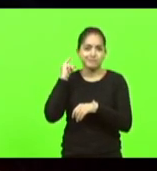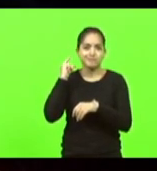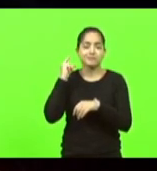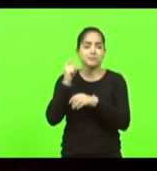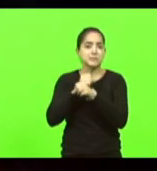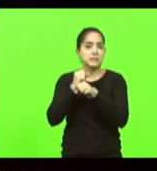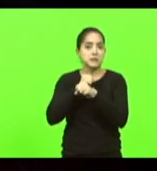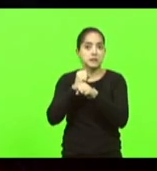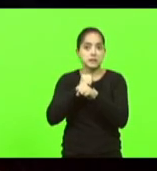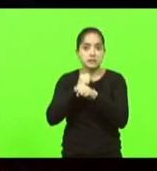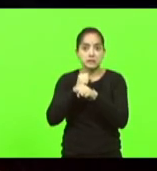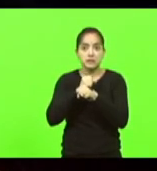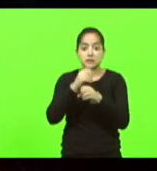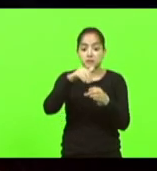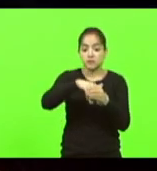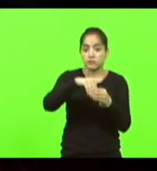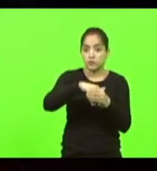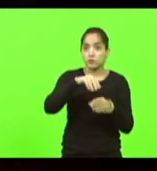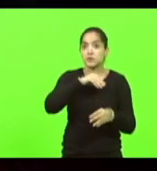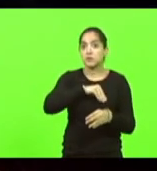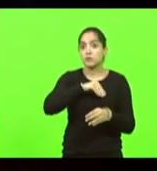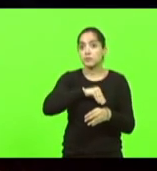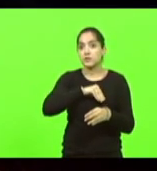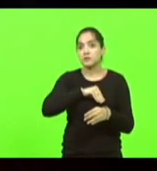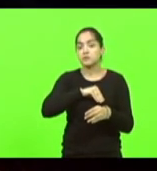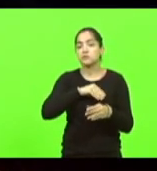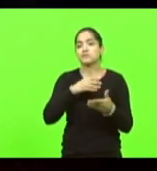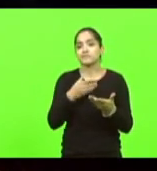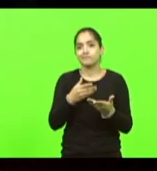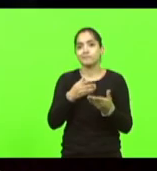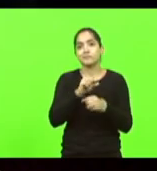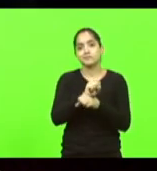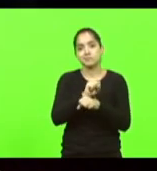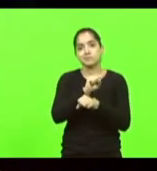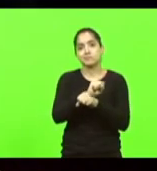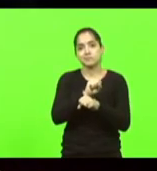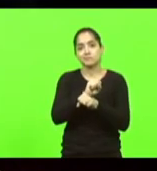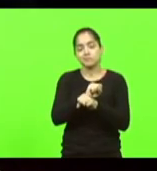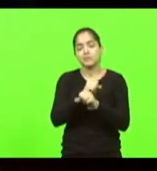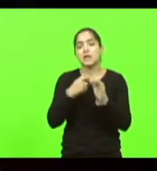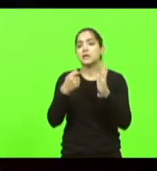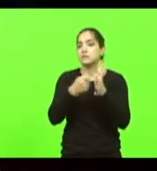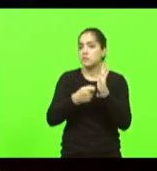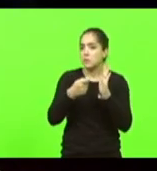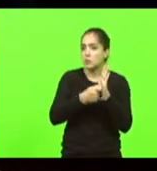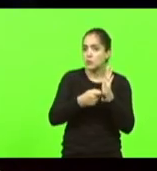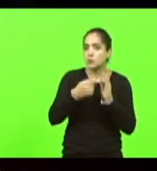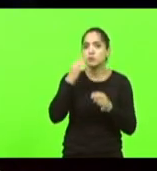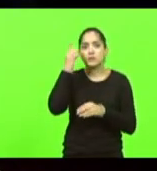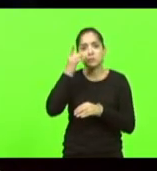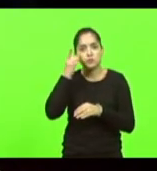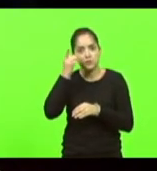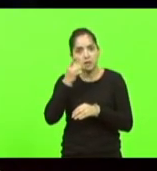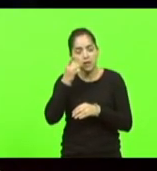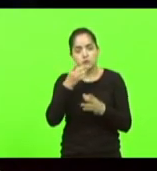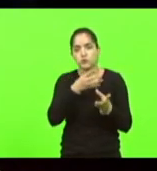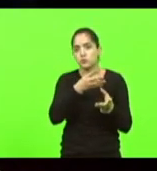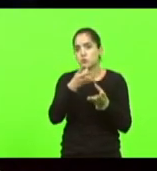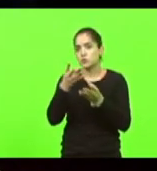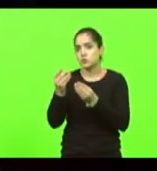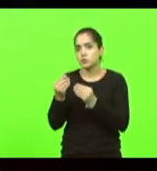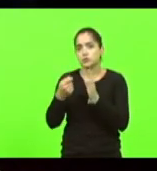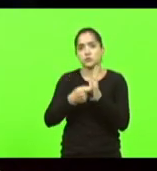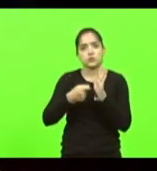desde que voltamos o piso Estamos aguardando isso e que é uma luta de muitas deputadas e de muitos deputados